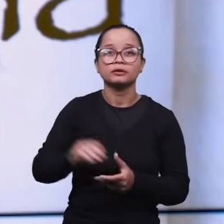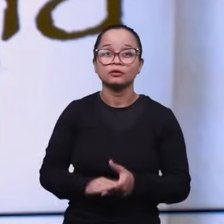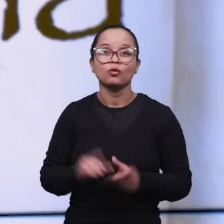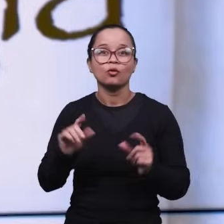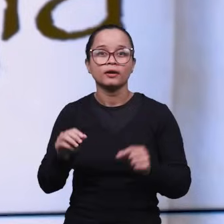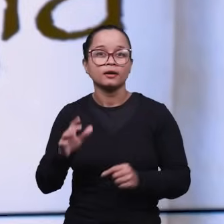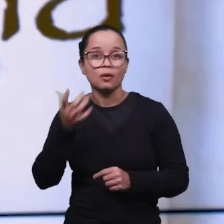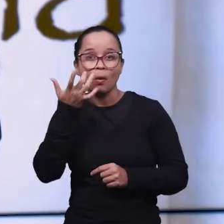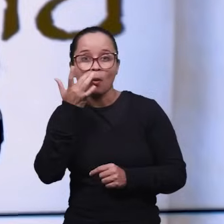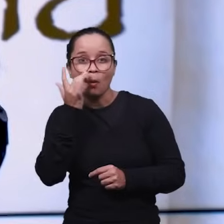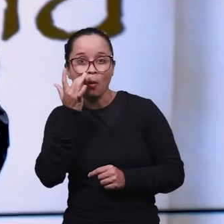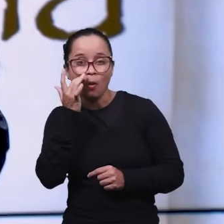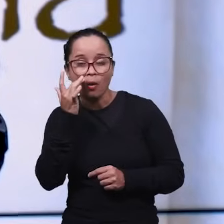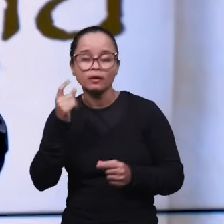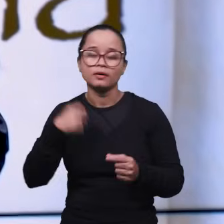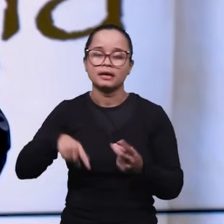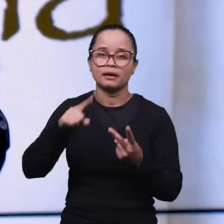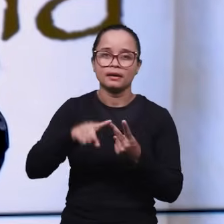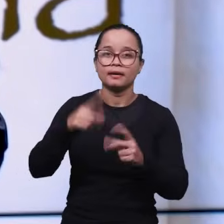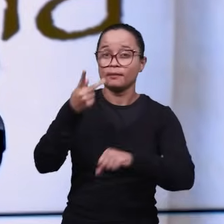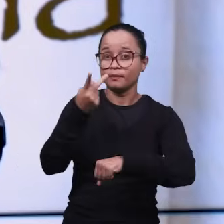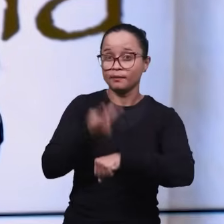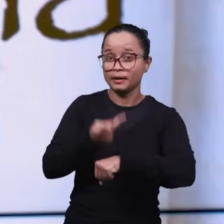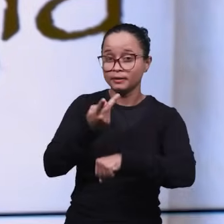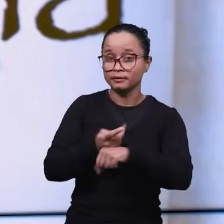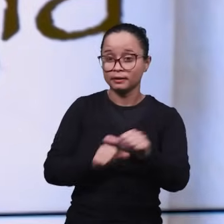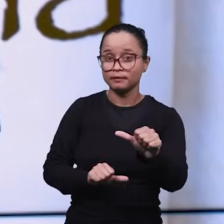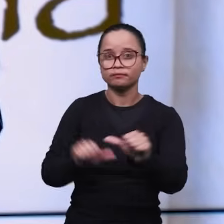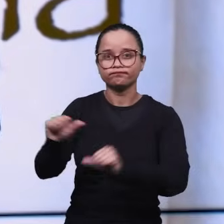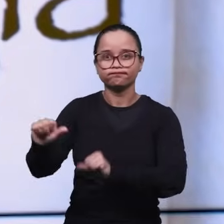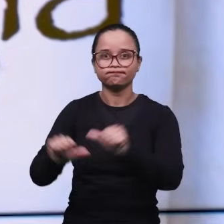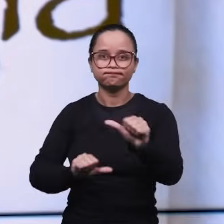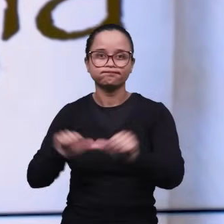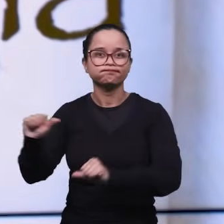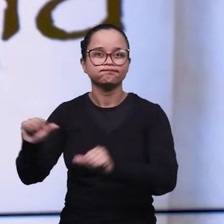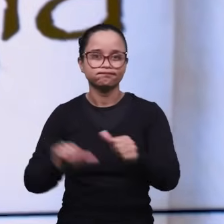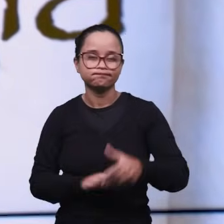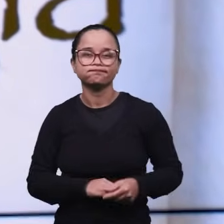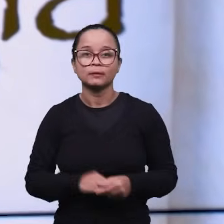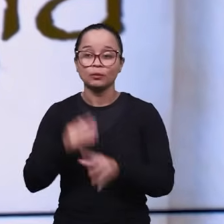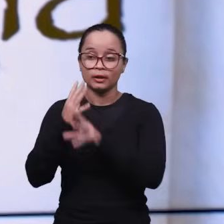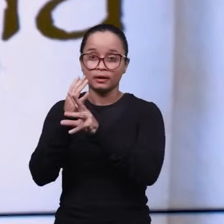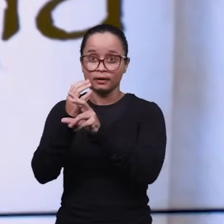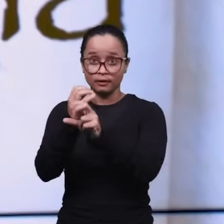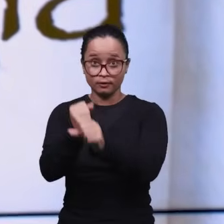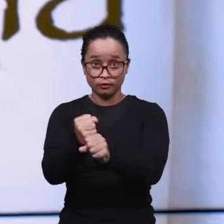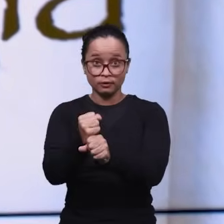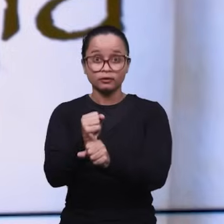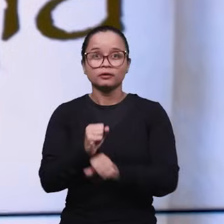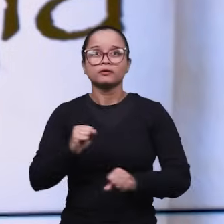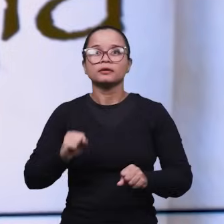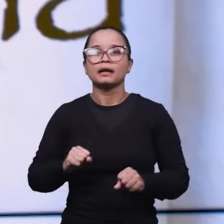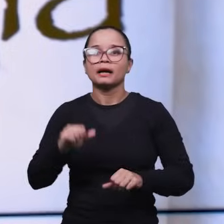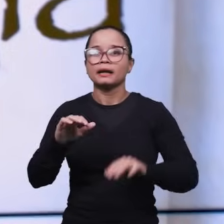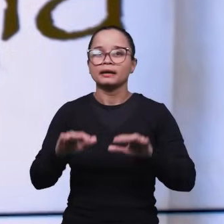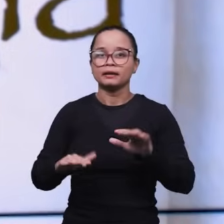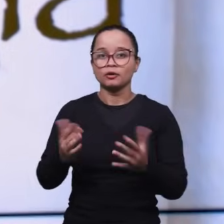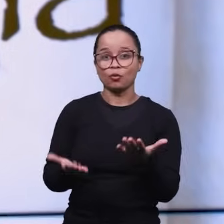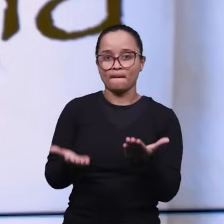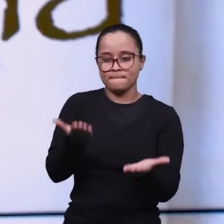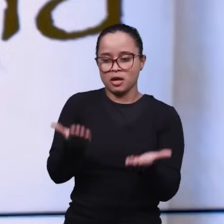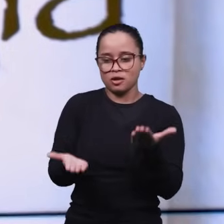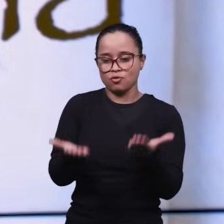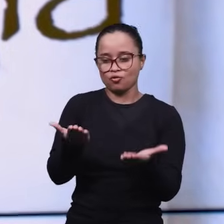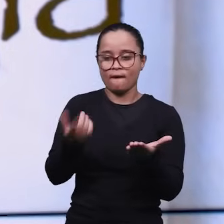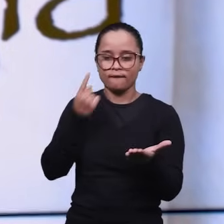ouro e a prata nessas trocas, que eram calculadas de acordo com o seu